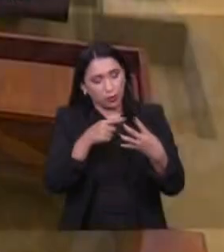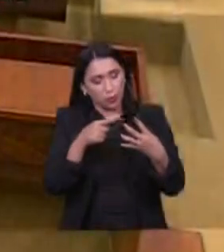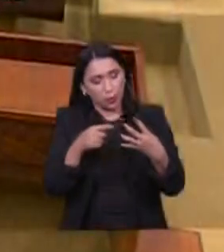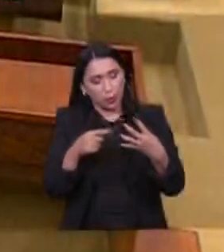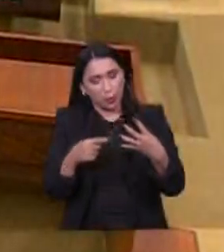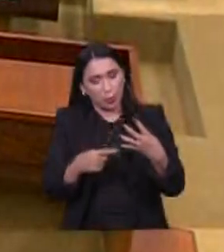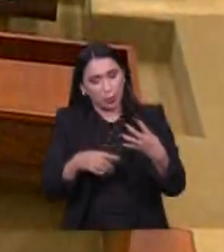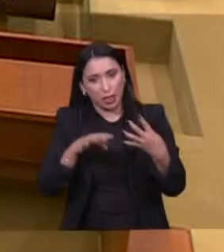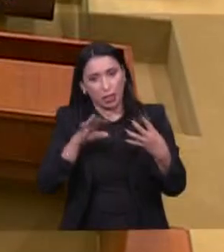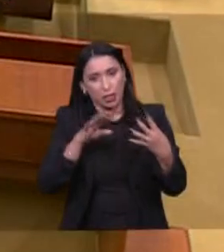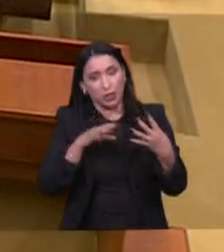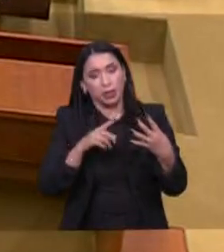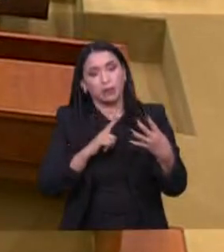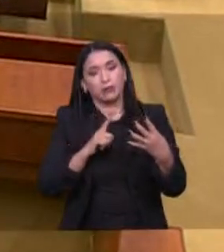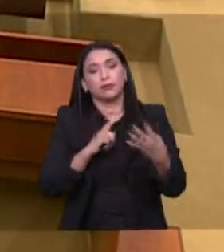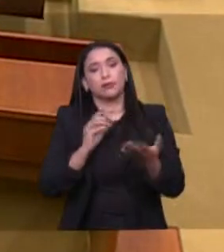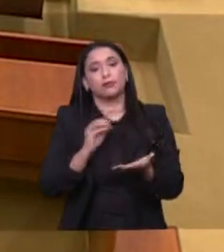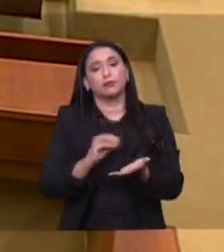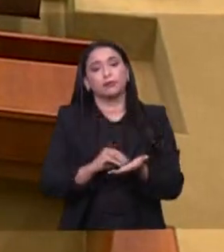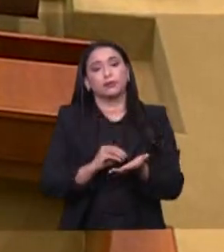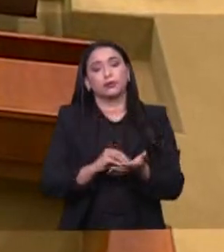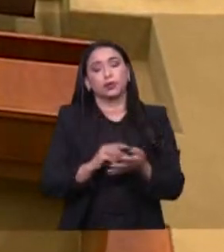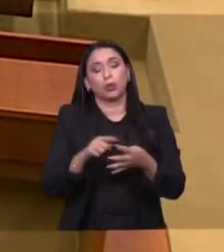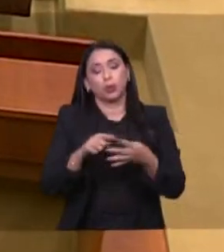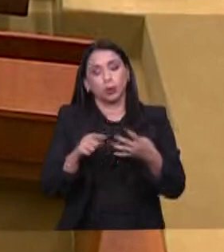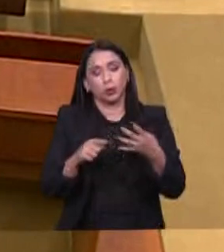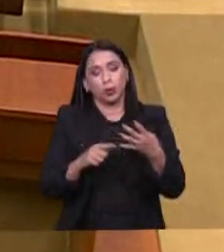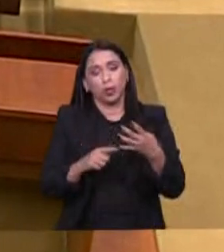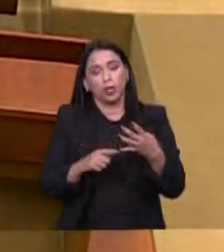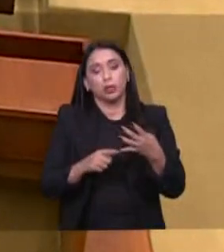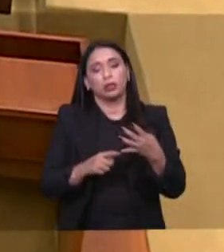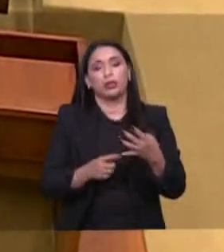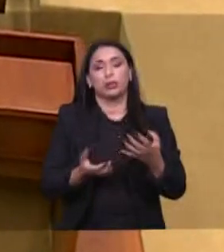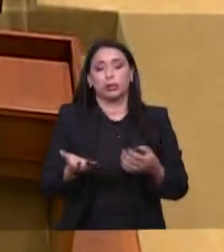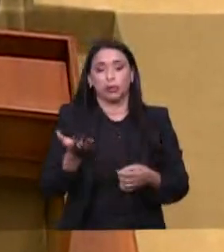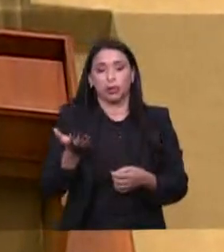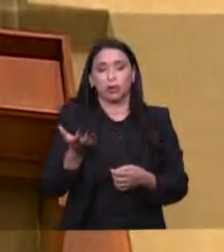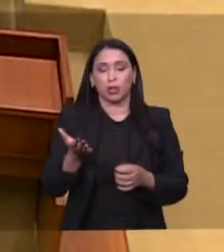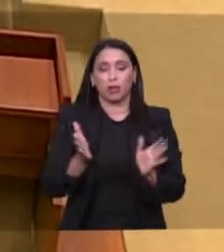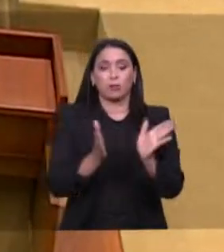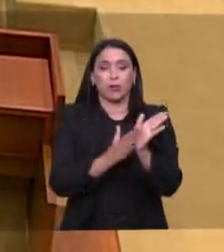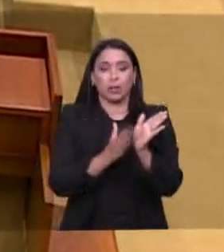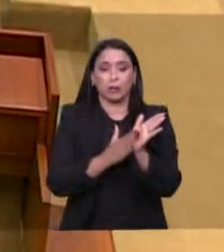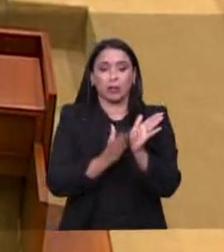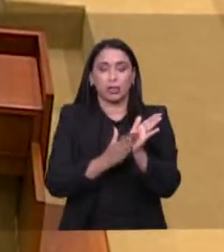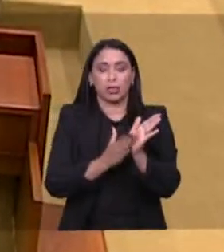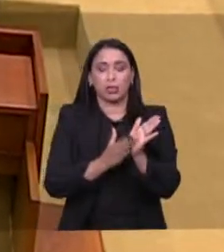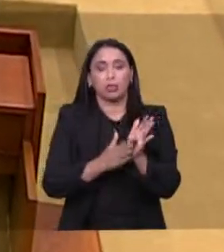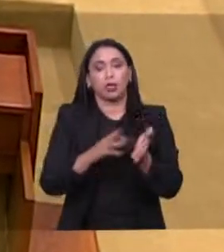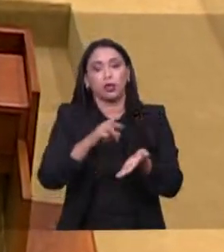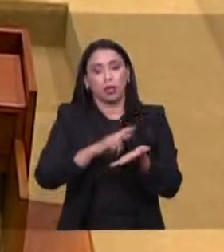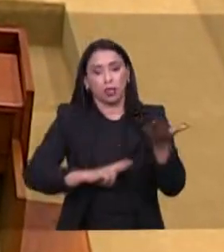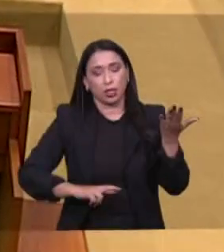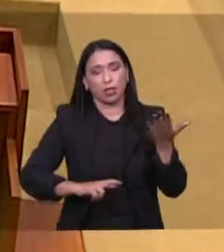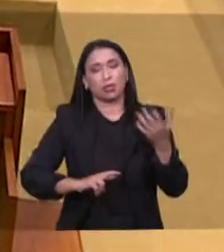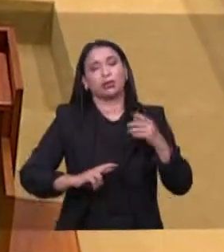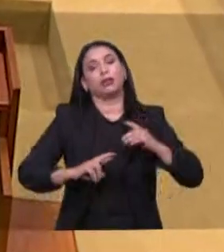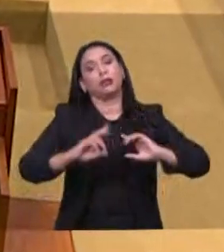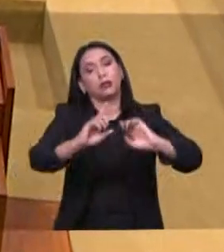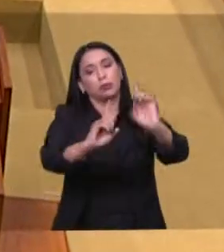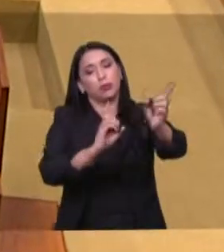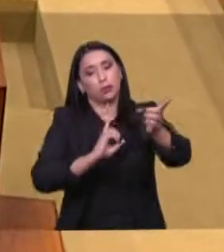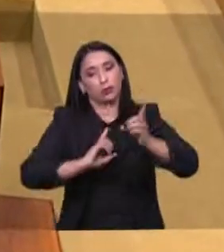pela tabela, sobraram 4. Então, eu gostaria de enaltecer o eminente relator por essa capacidade